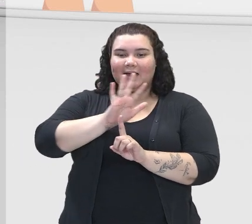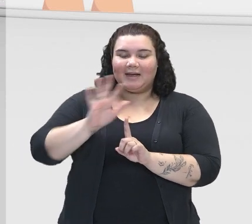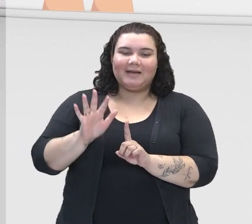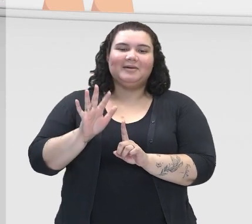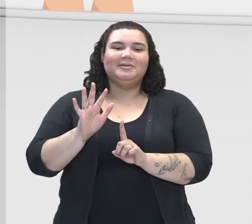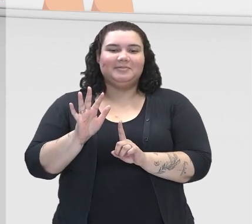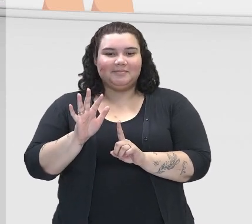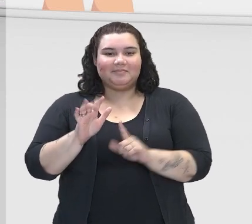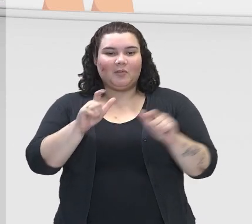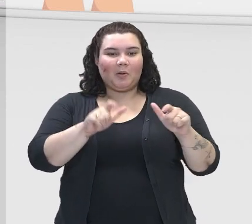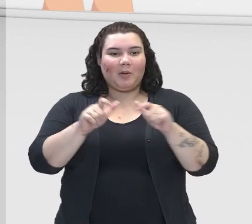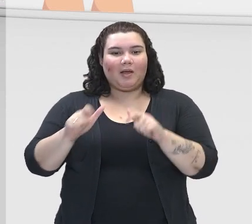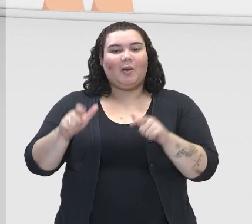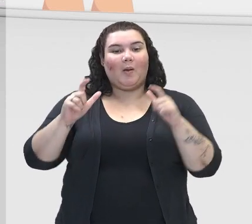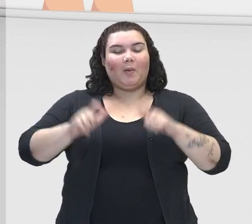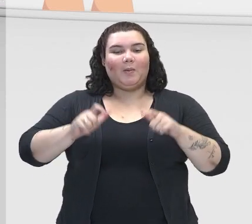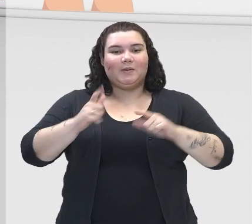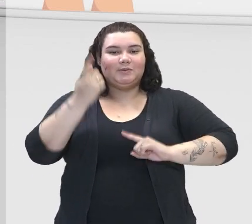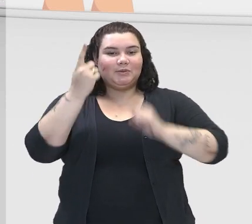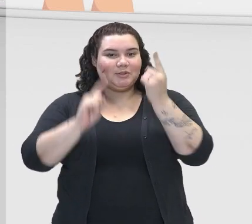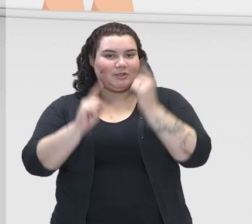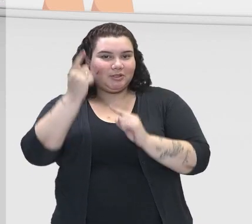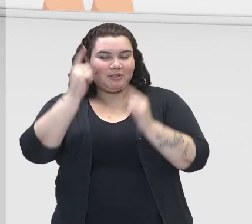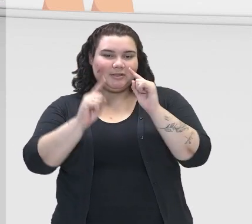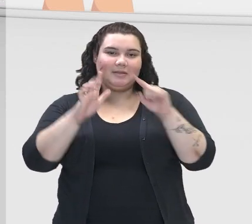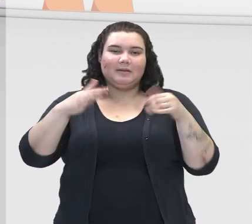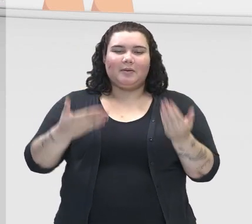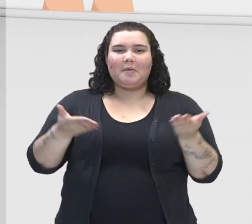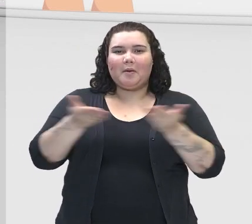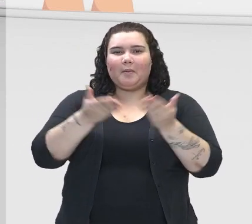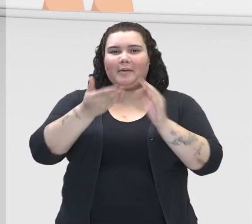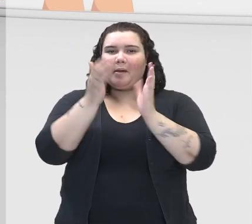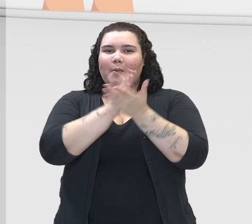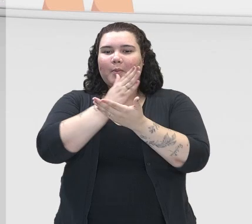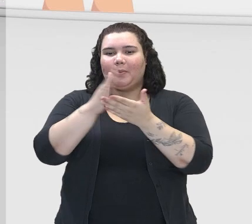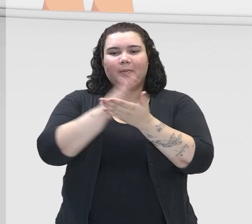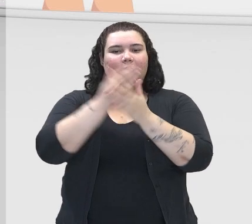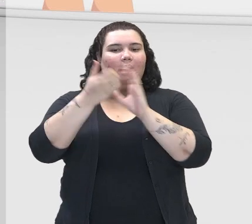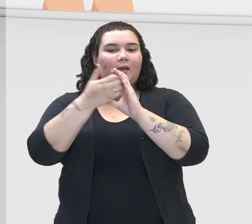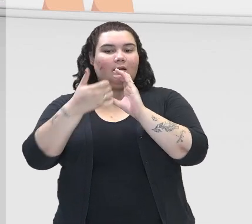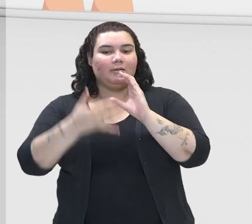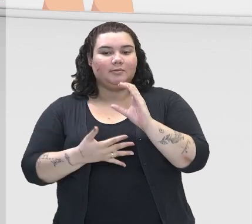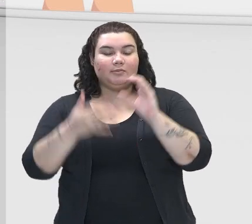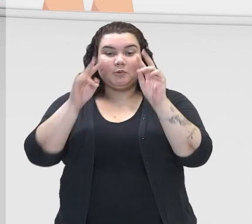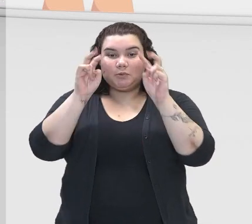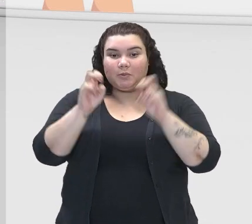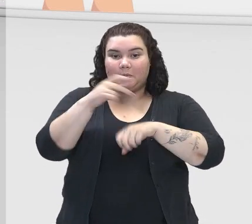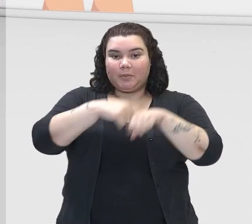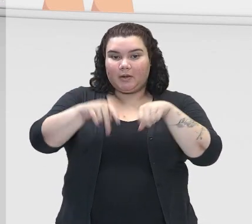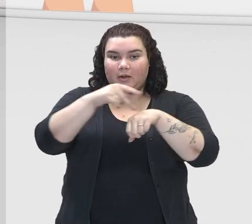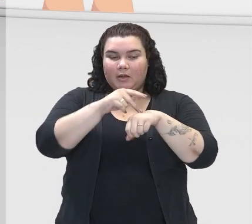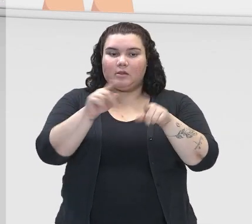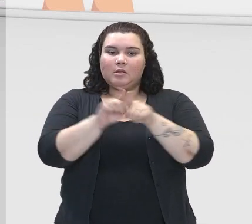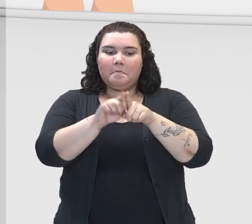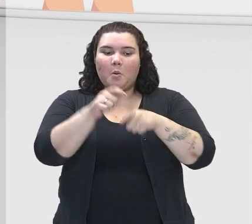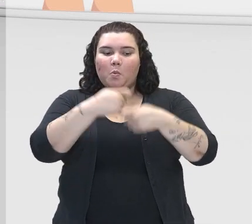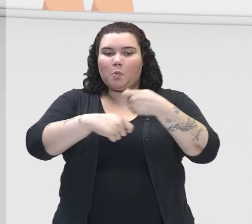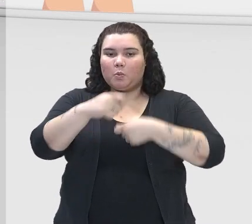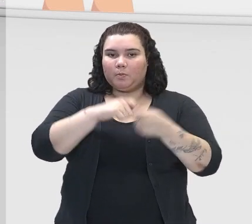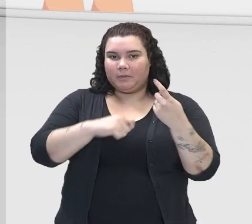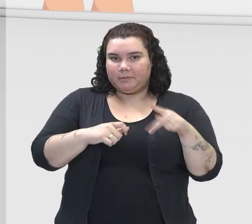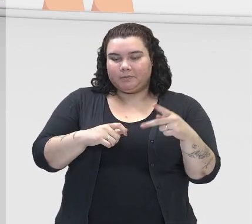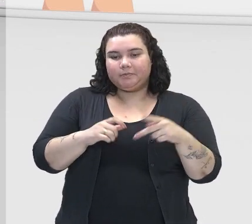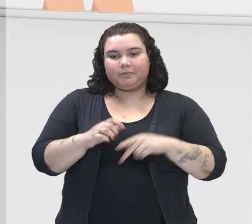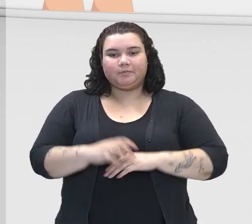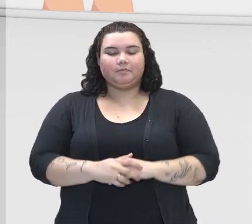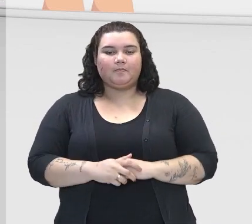território chileno, que a gente vai ver algumas características sobre esse país, vamos ver algumas características também da economia deste país. Para